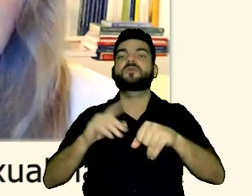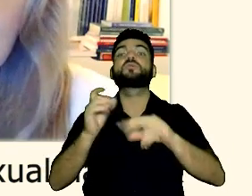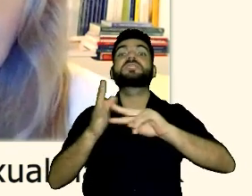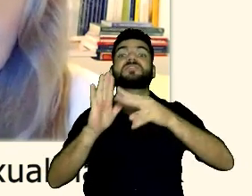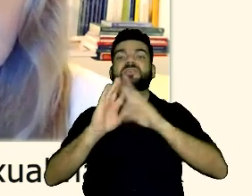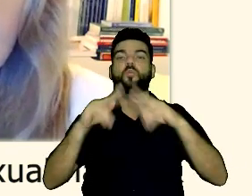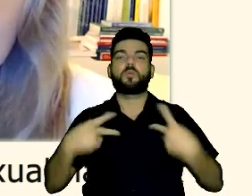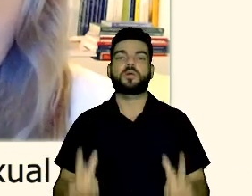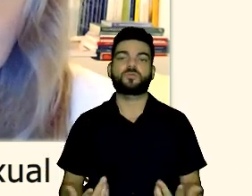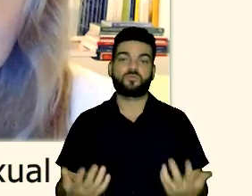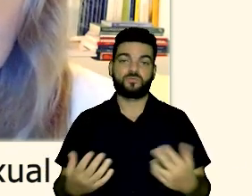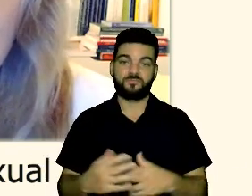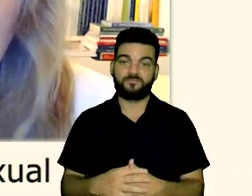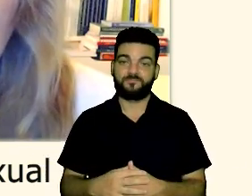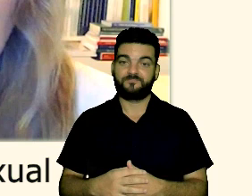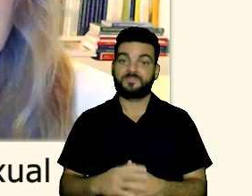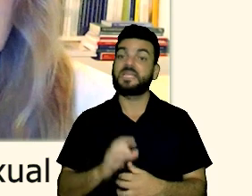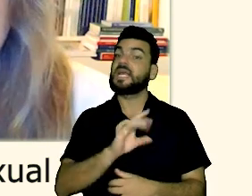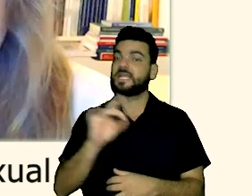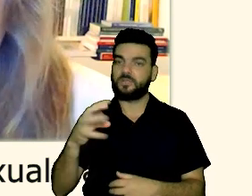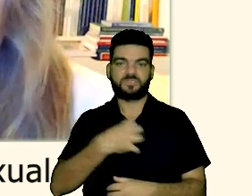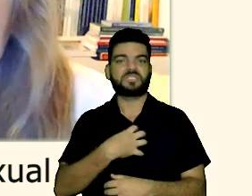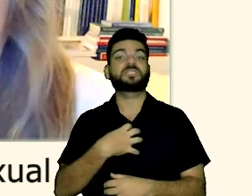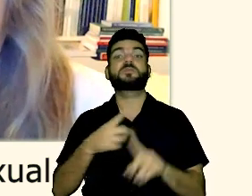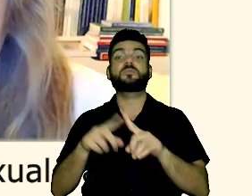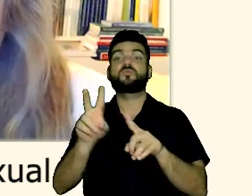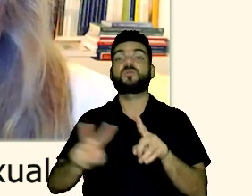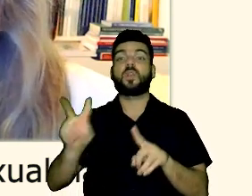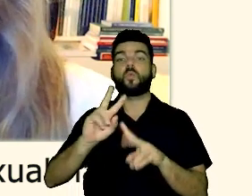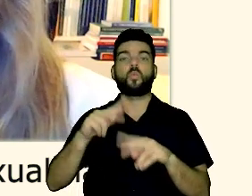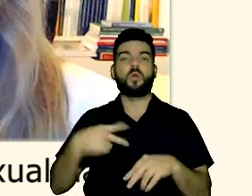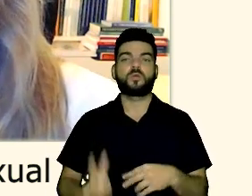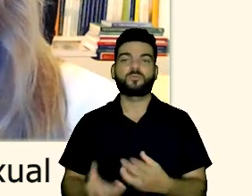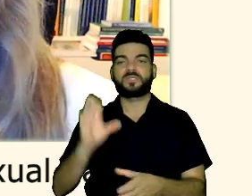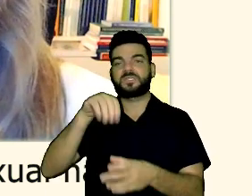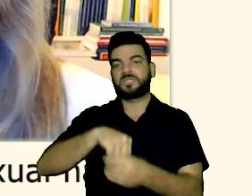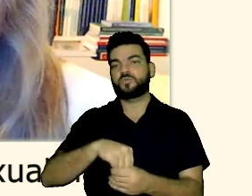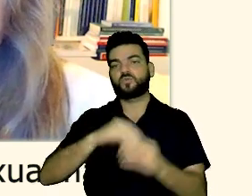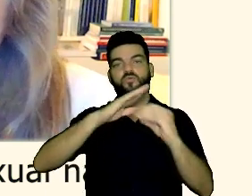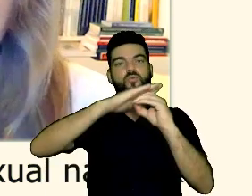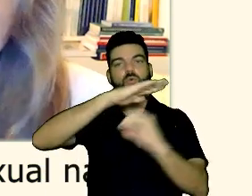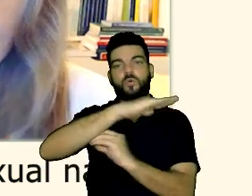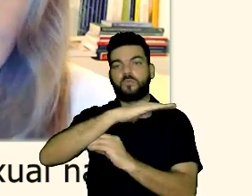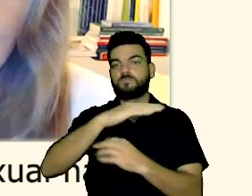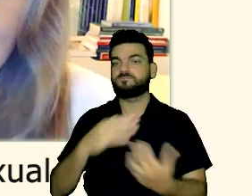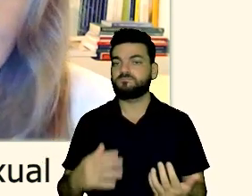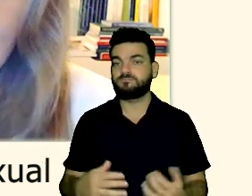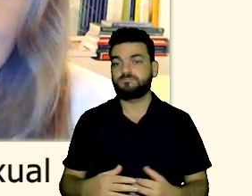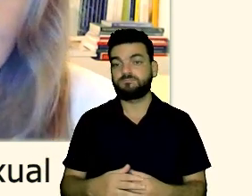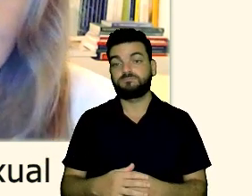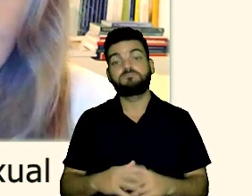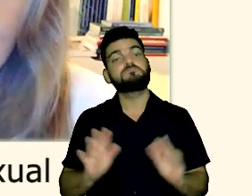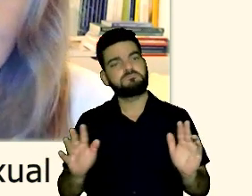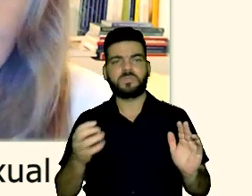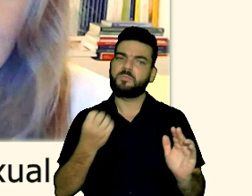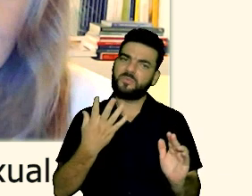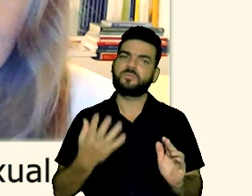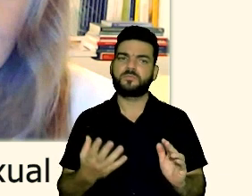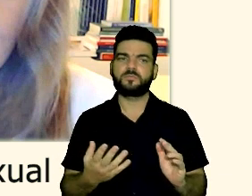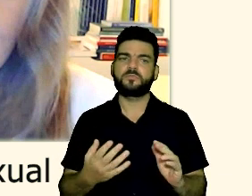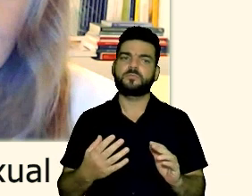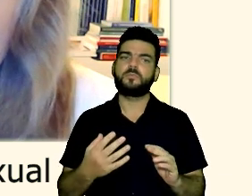para dentro das organizações, o que de certa forma vai um pouquinho na contracultura diante das, né, de todo